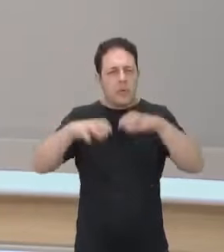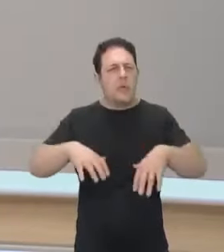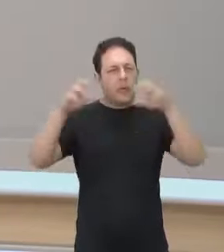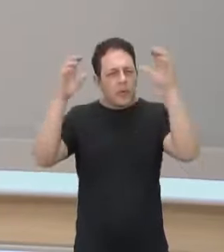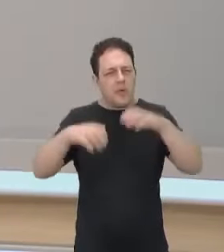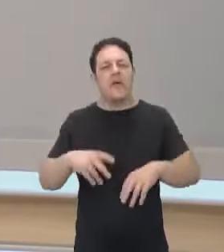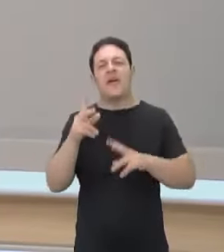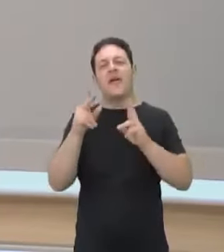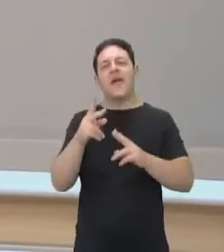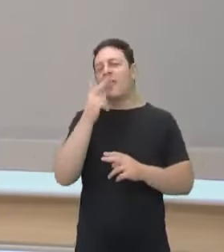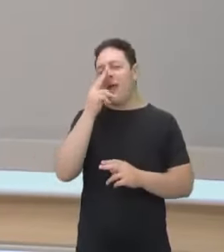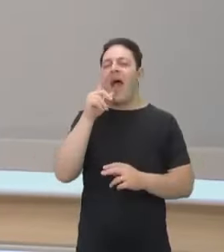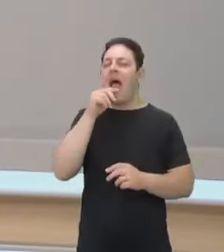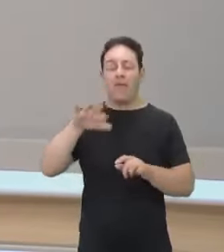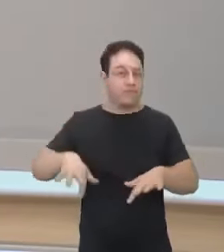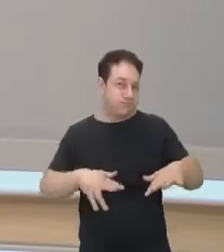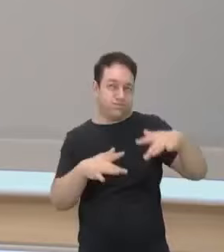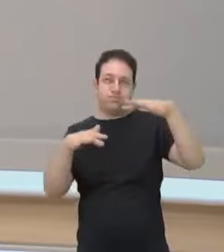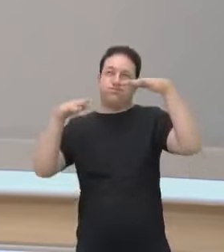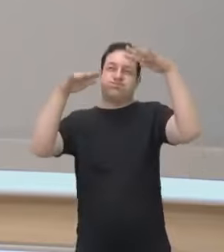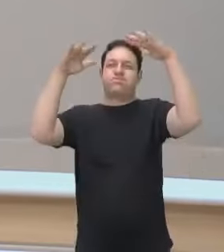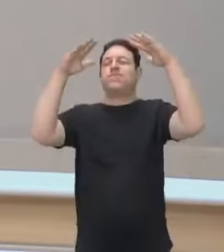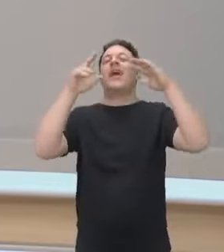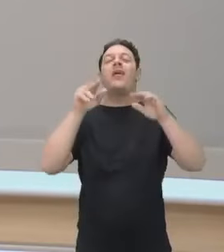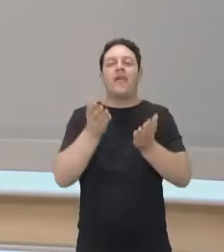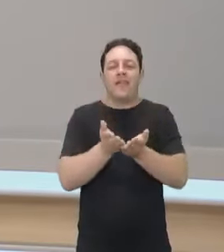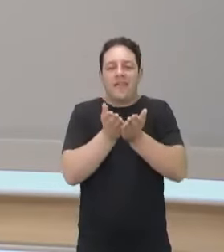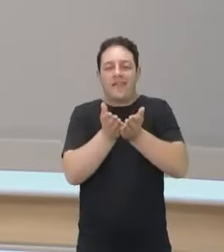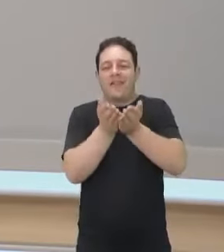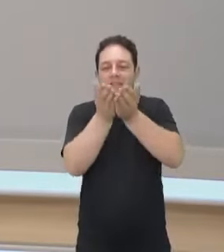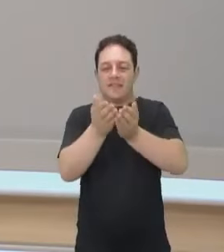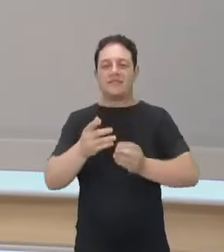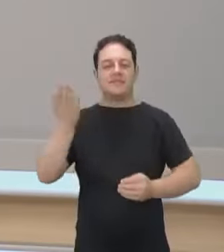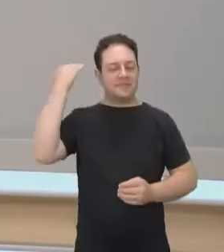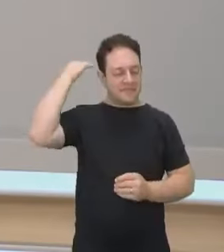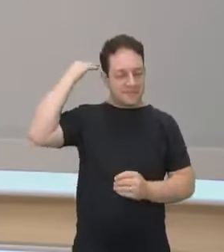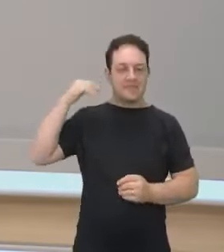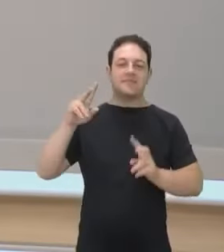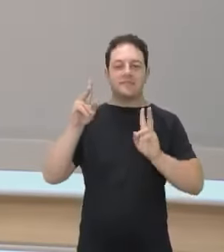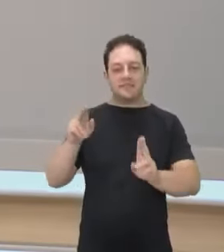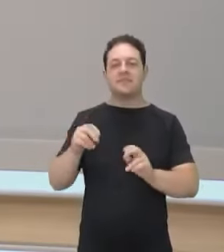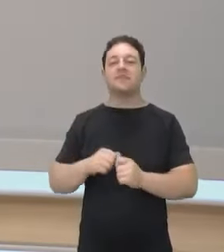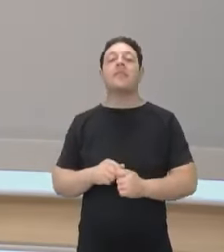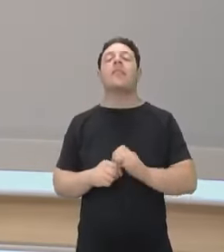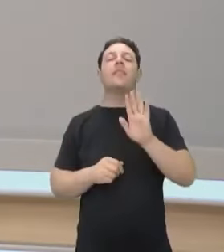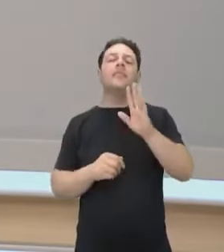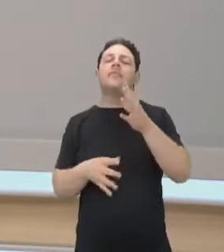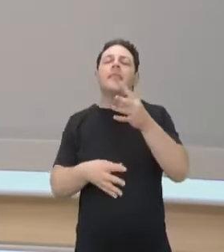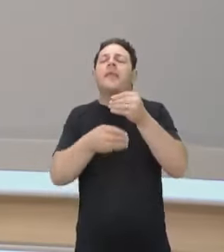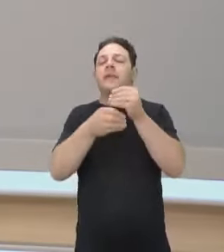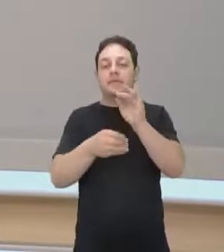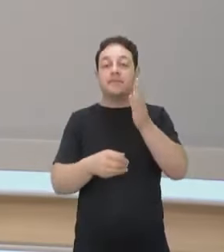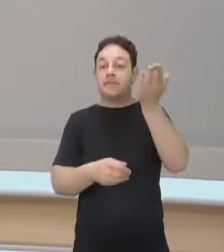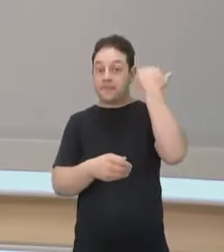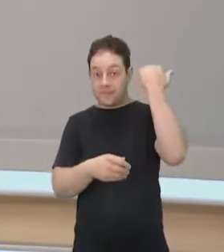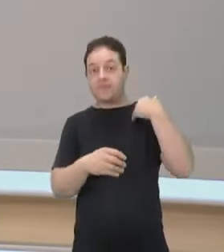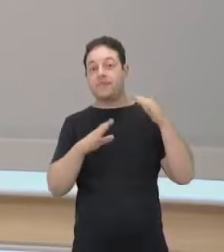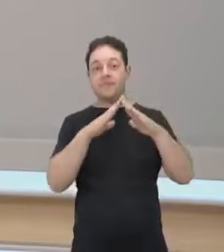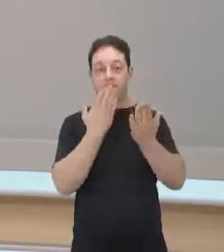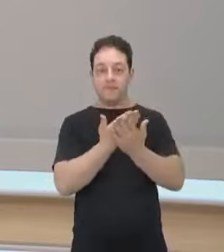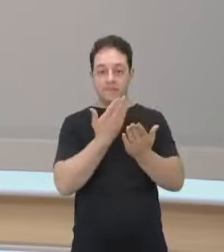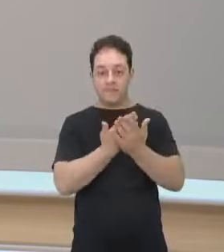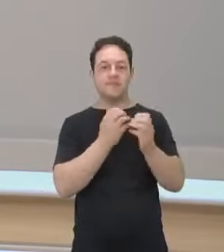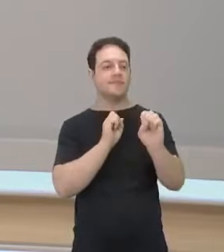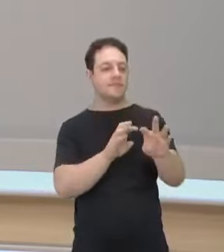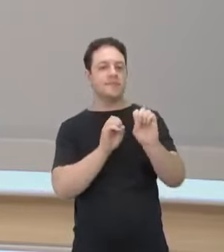como o professor trouxe. E mais uma coisa que eu queria complementar é que quando eu dava aula na escola, né,